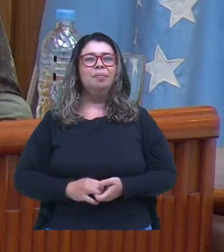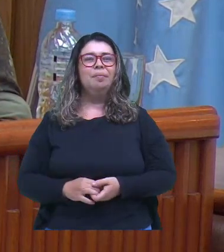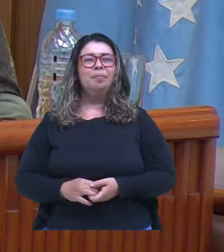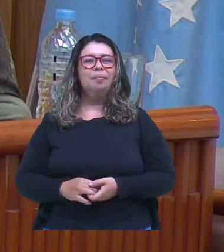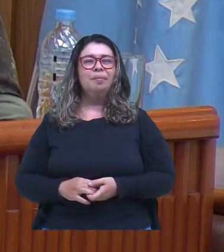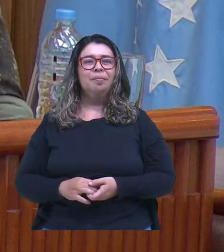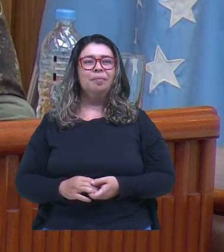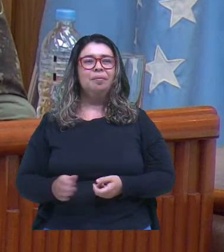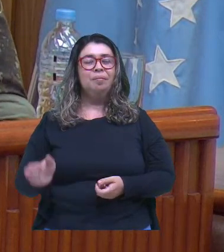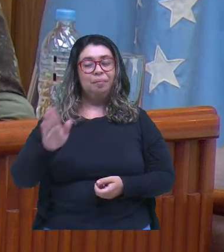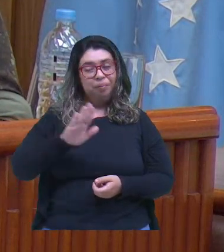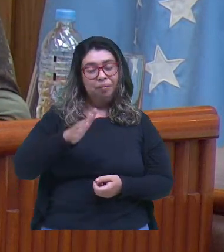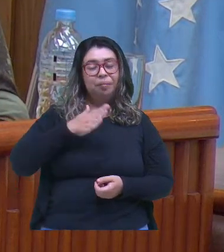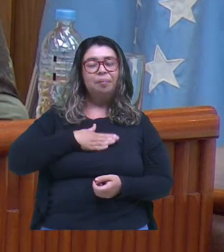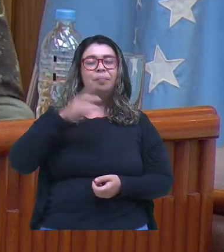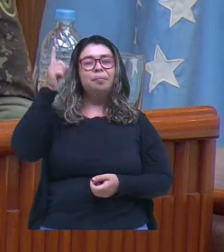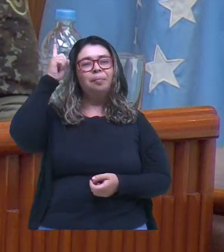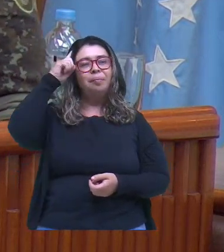vem a meu pensamento.